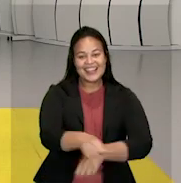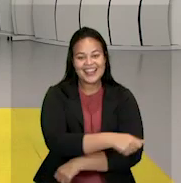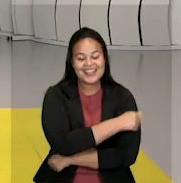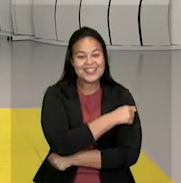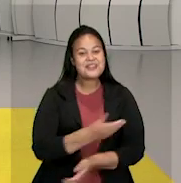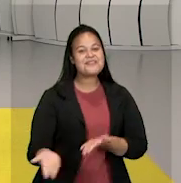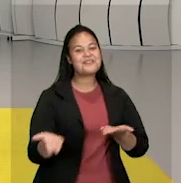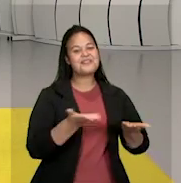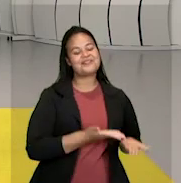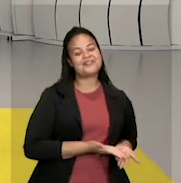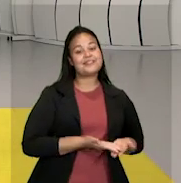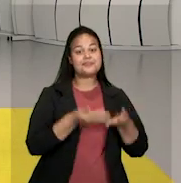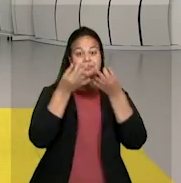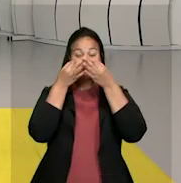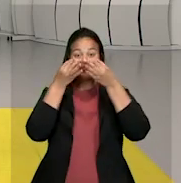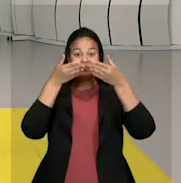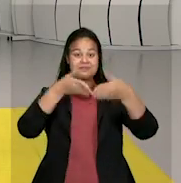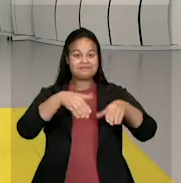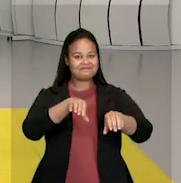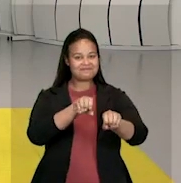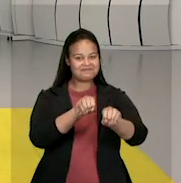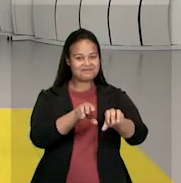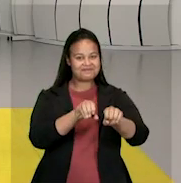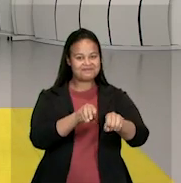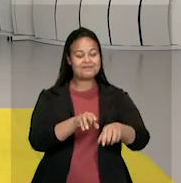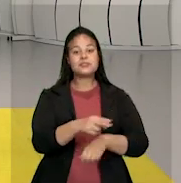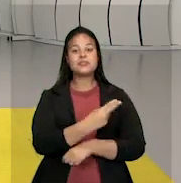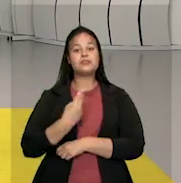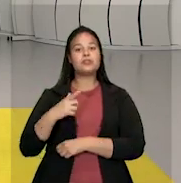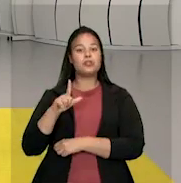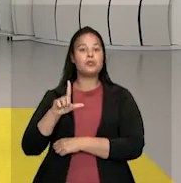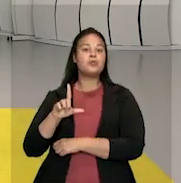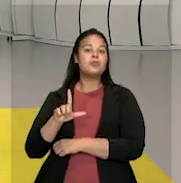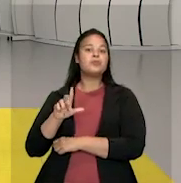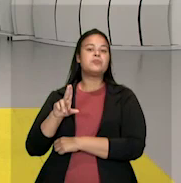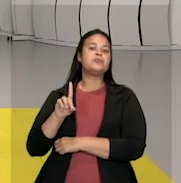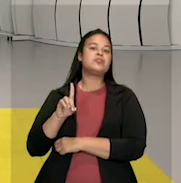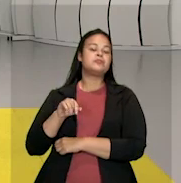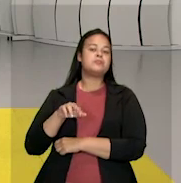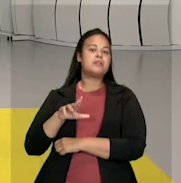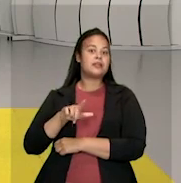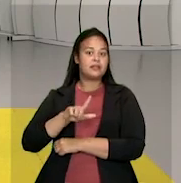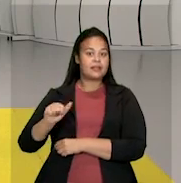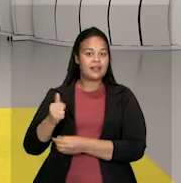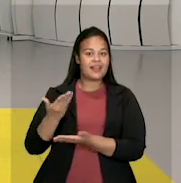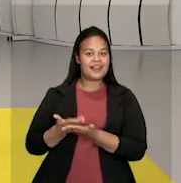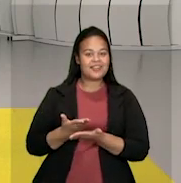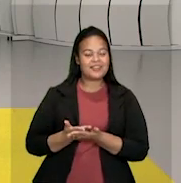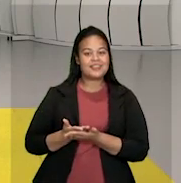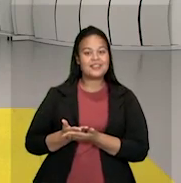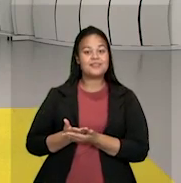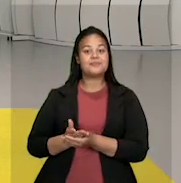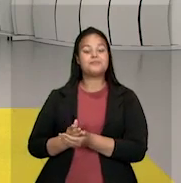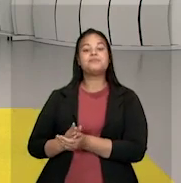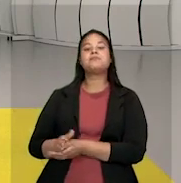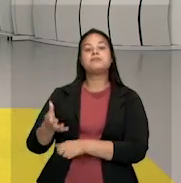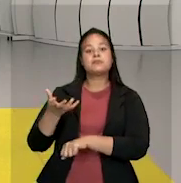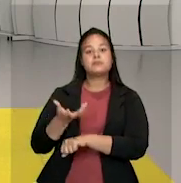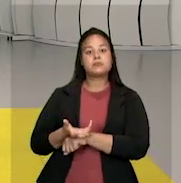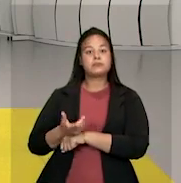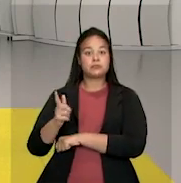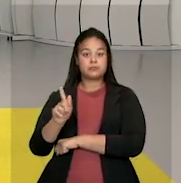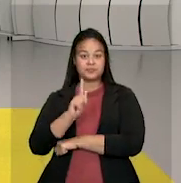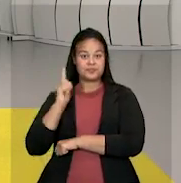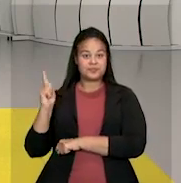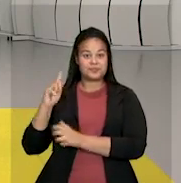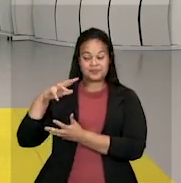esteja bem-vindo ao Se Liga na Educação. Meu nome é Ludmila Lima, essa é uma aula de Geografia e hoje